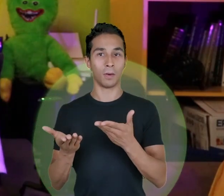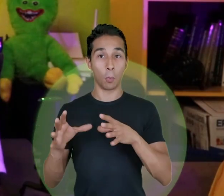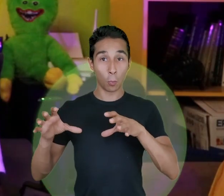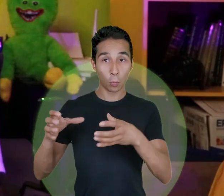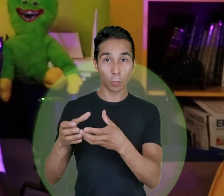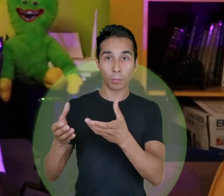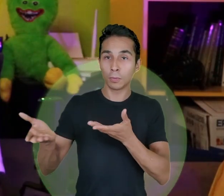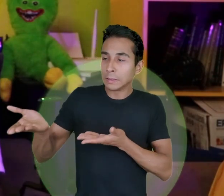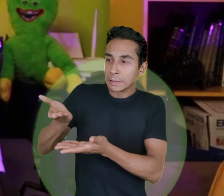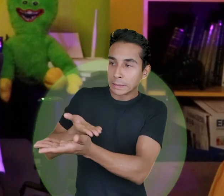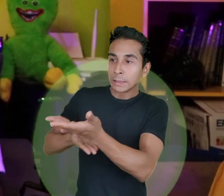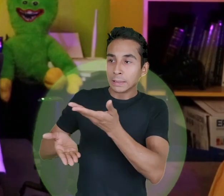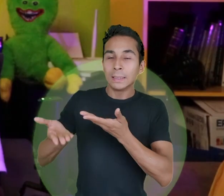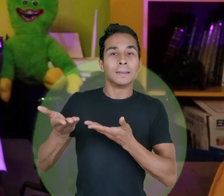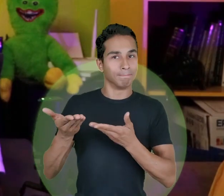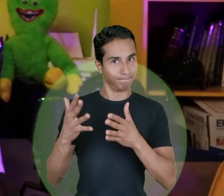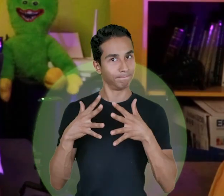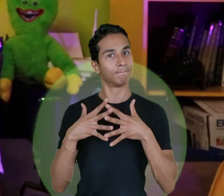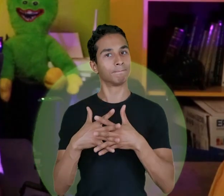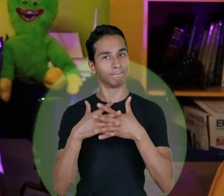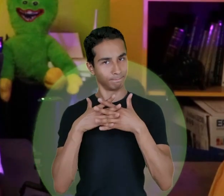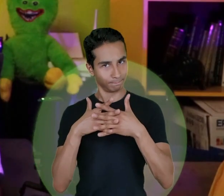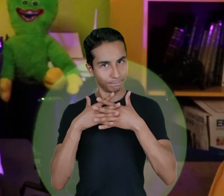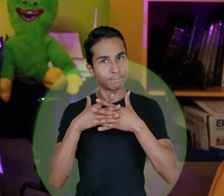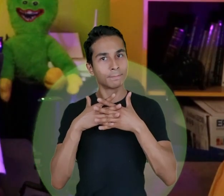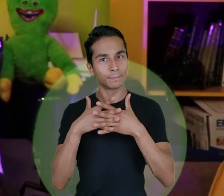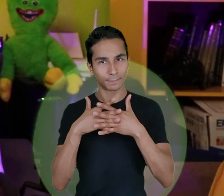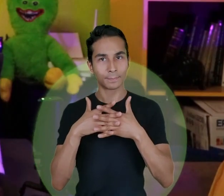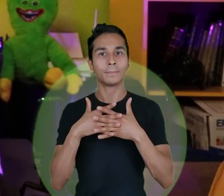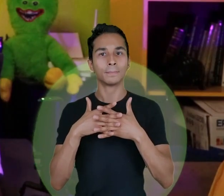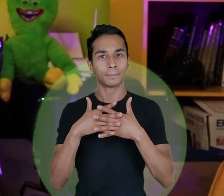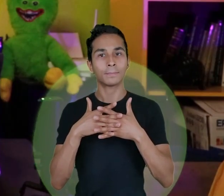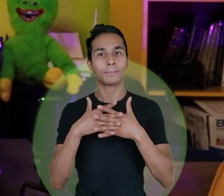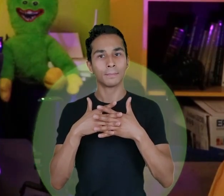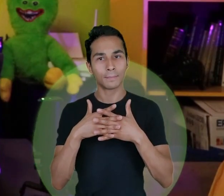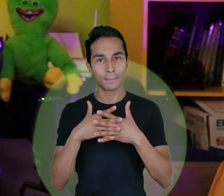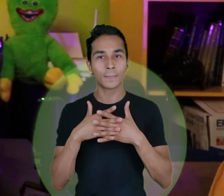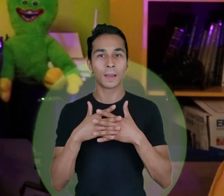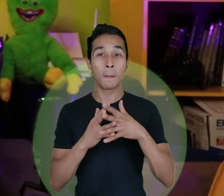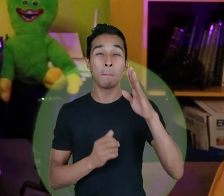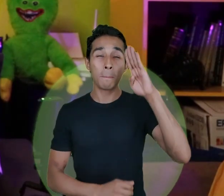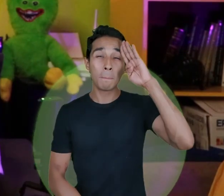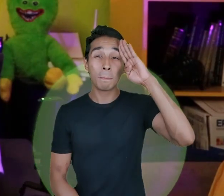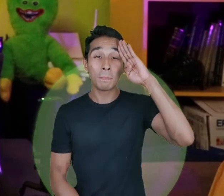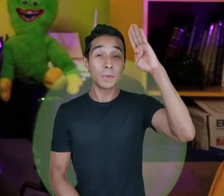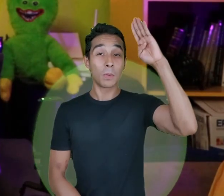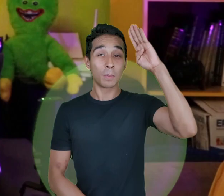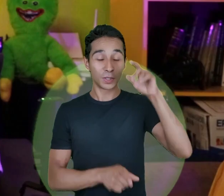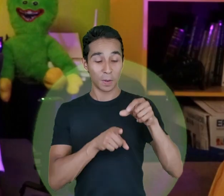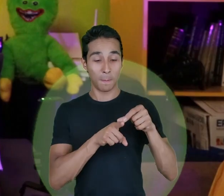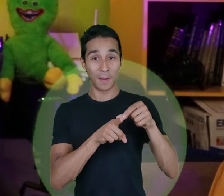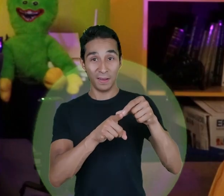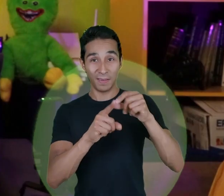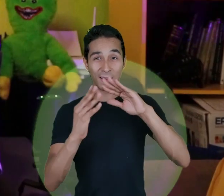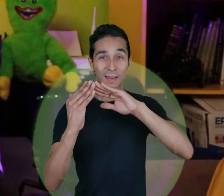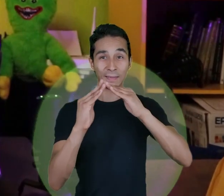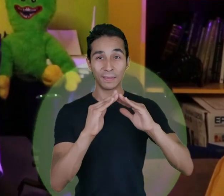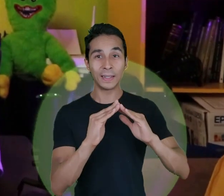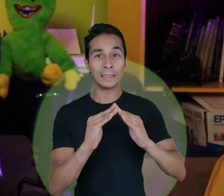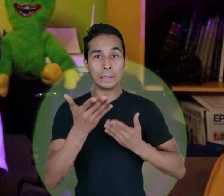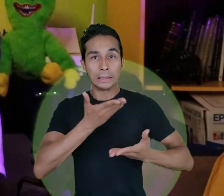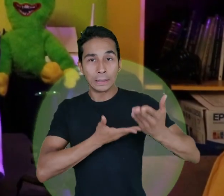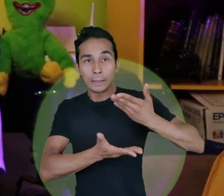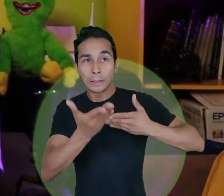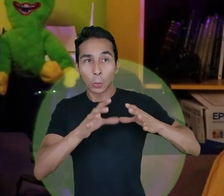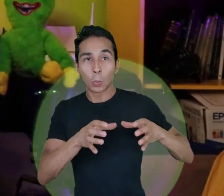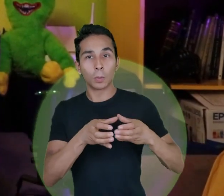grupo é algo bem complexo, ainda mais que se a gente for pensar, né, no contexto periférico, onde existem muitas dores. Então esse